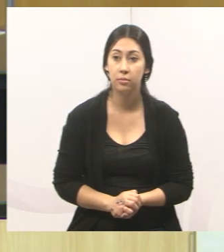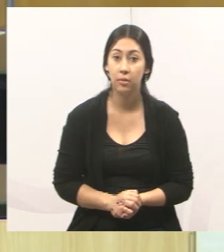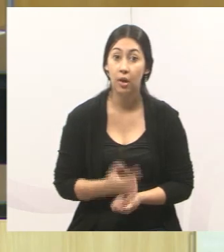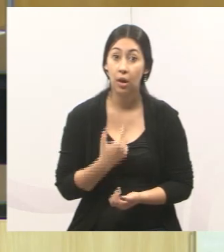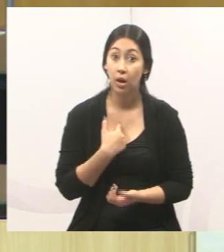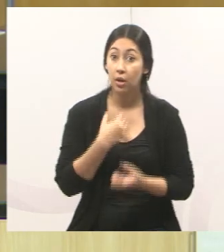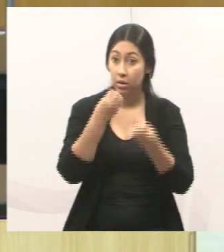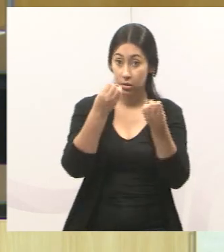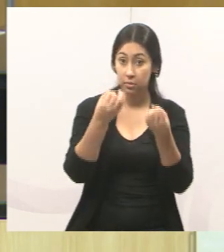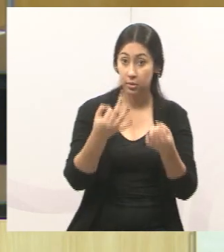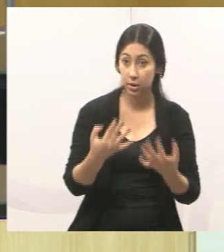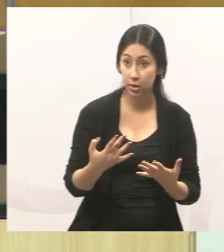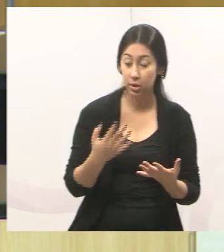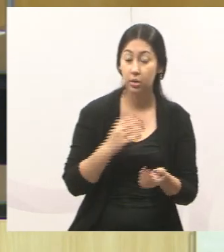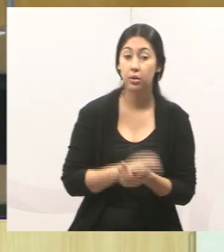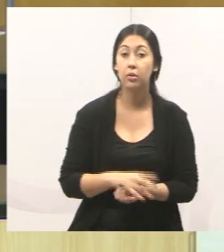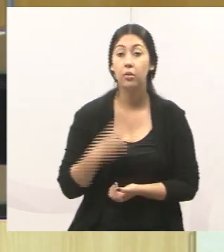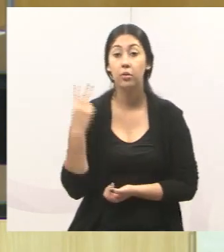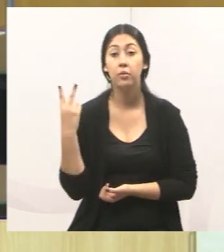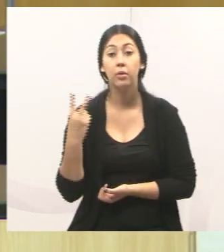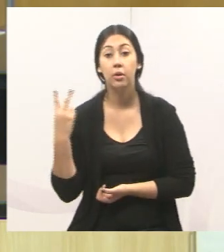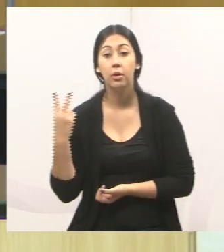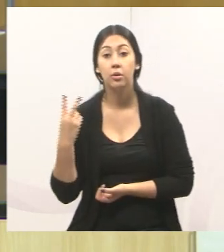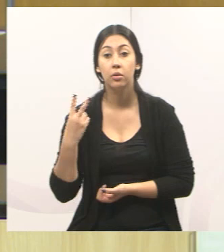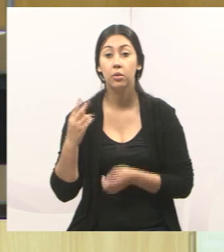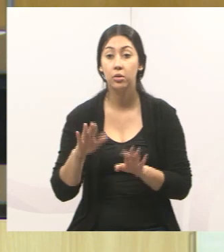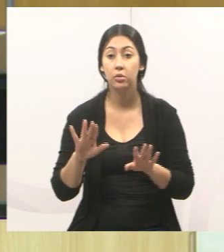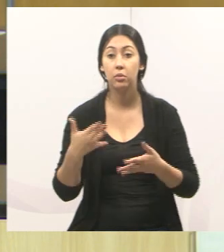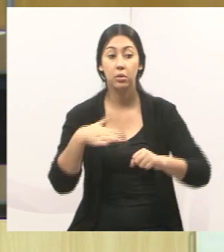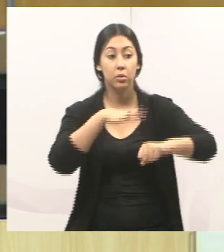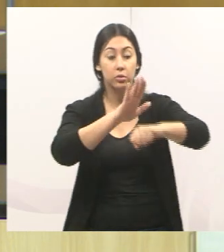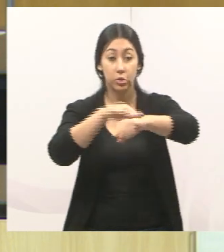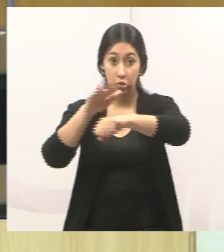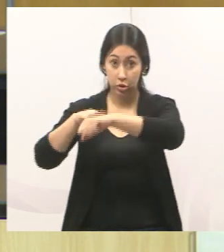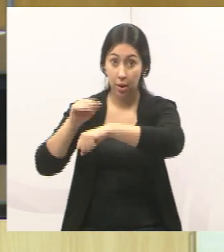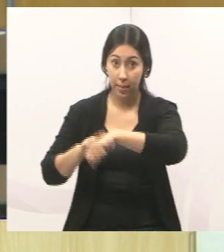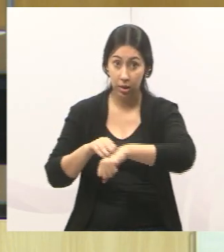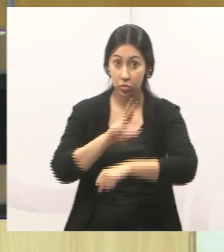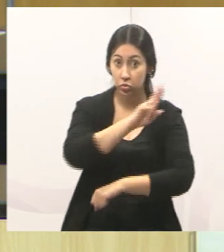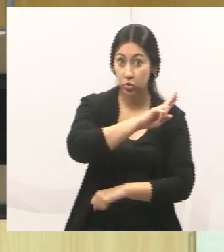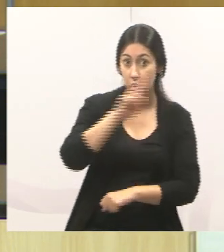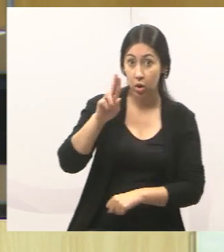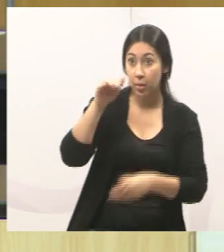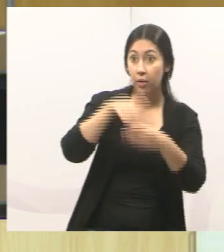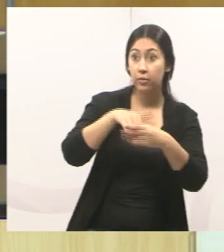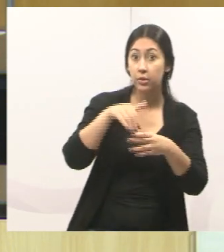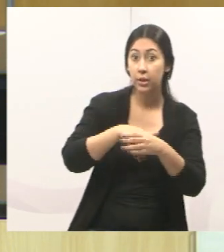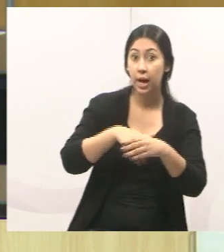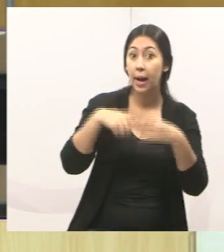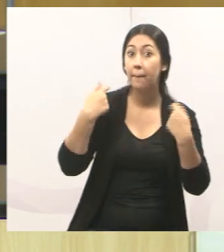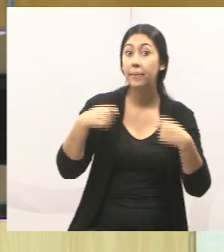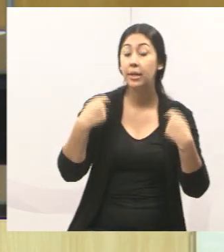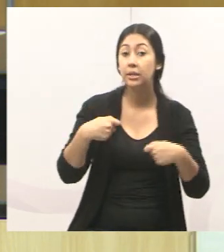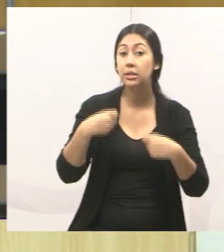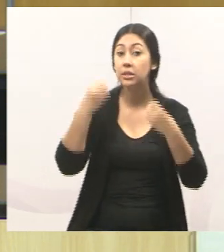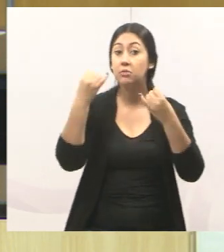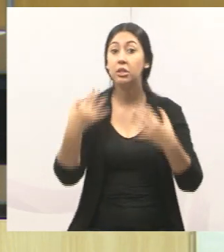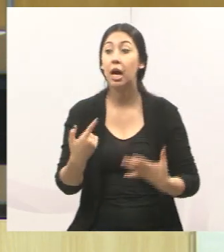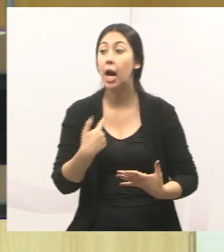esclarecer que os vereadores, quando forem chamados a votar, deverão dizer se são